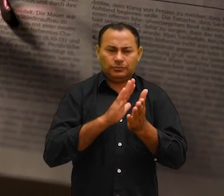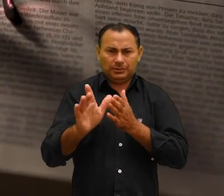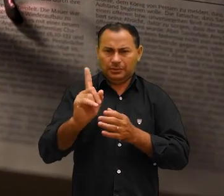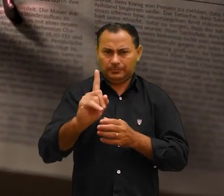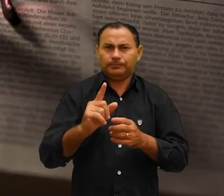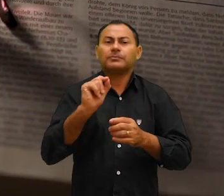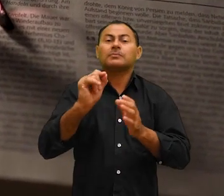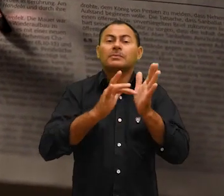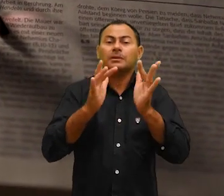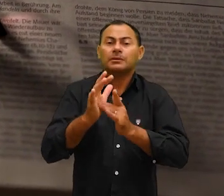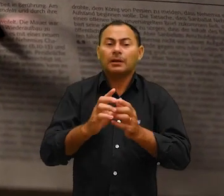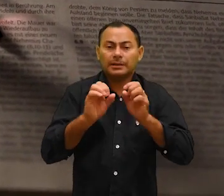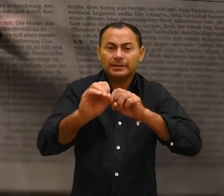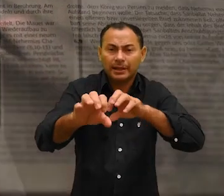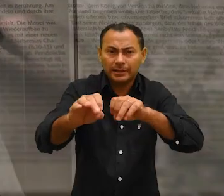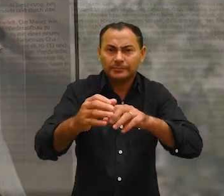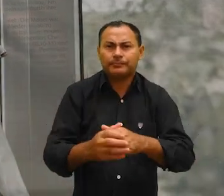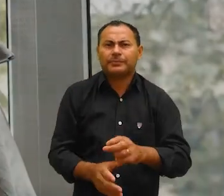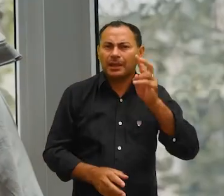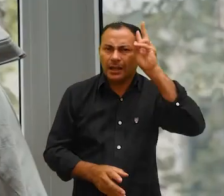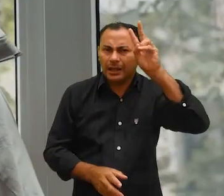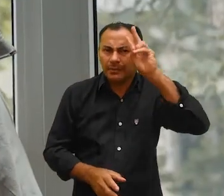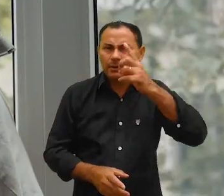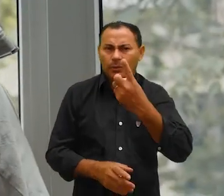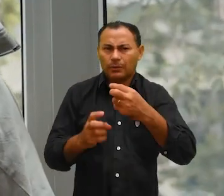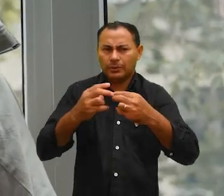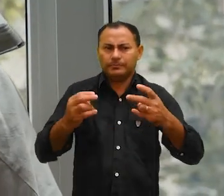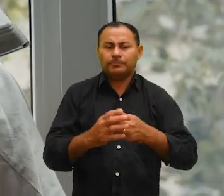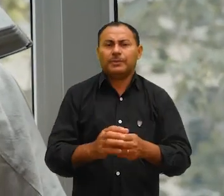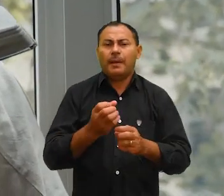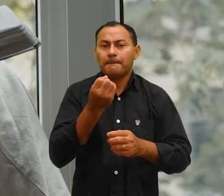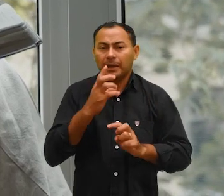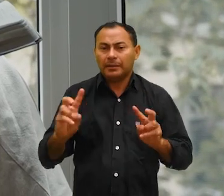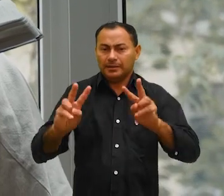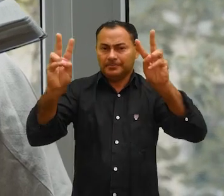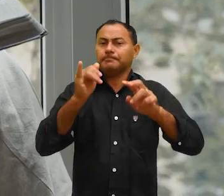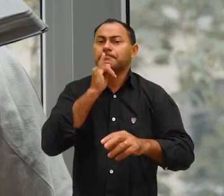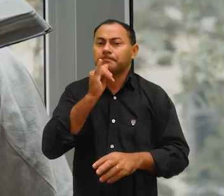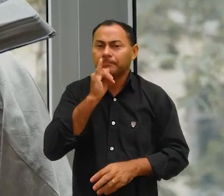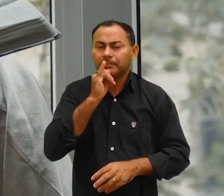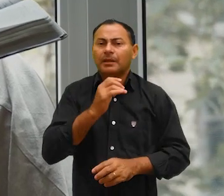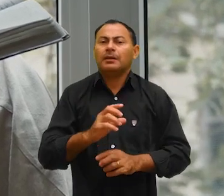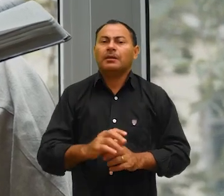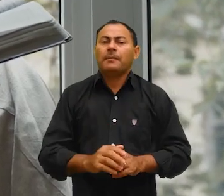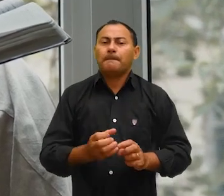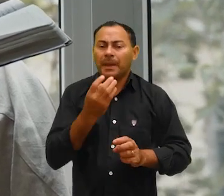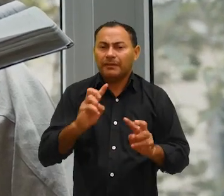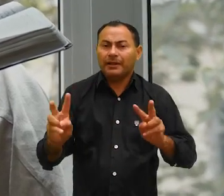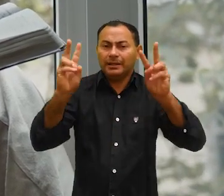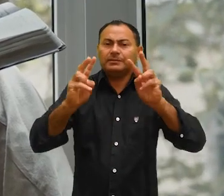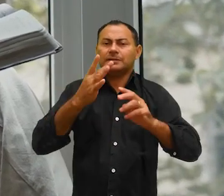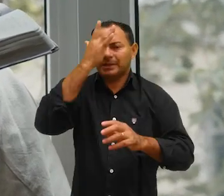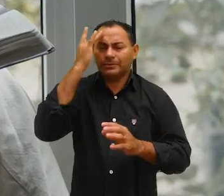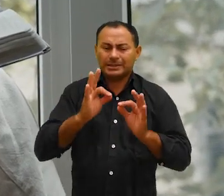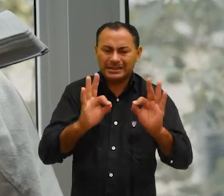emprestado. O que Jesus estava ensinando? Lembre-se de uma coisa, as bem-aventuranças, por exemplo, bem-aventurados os